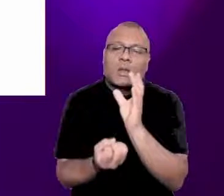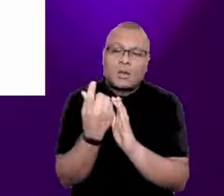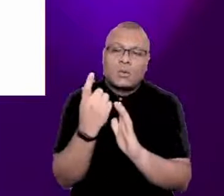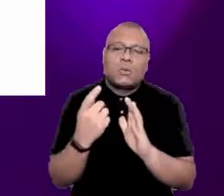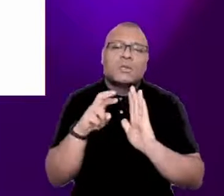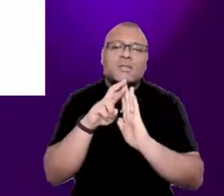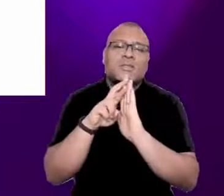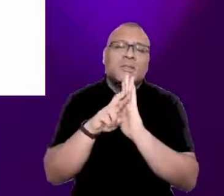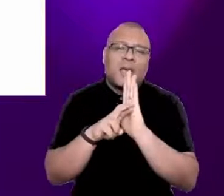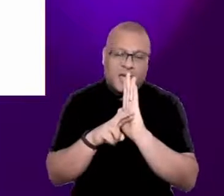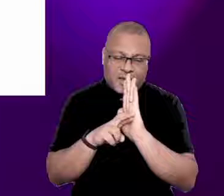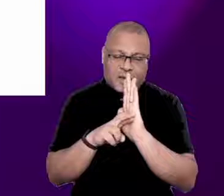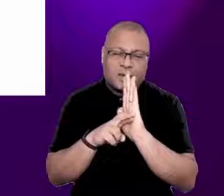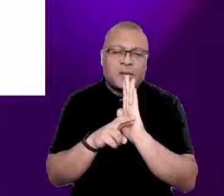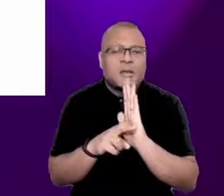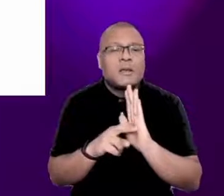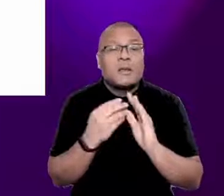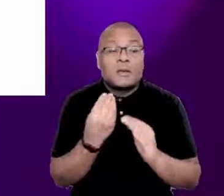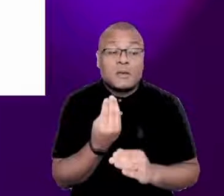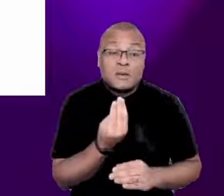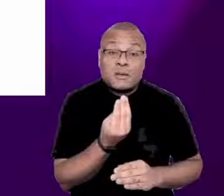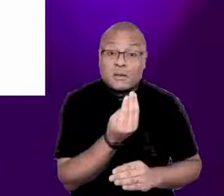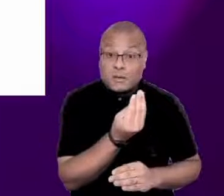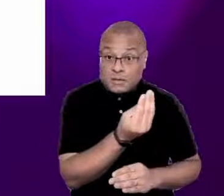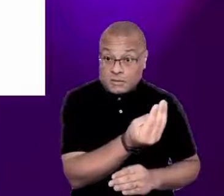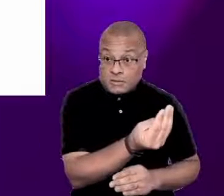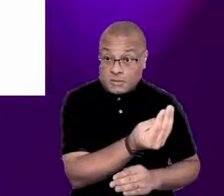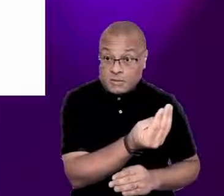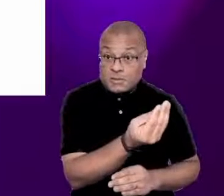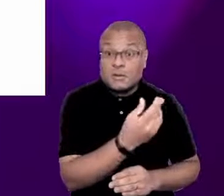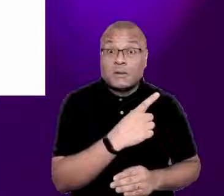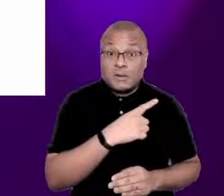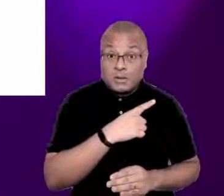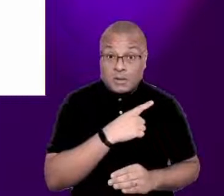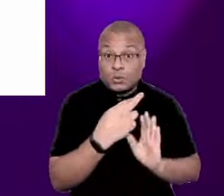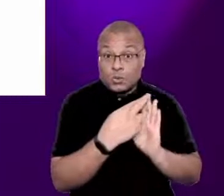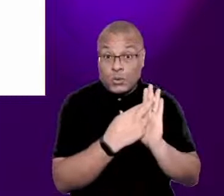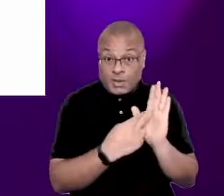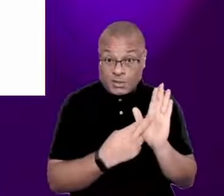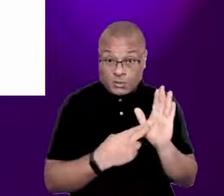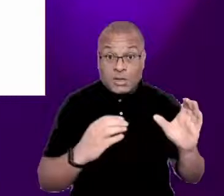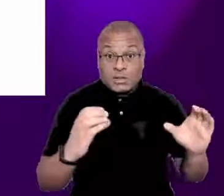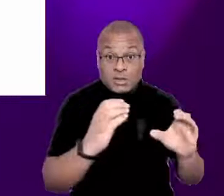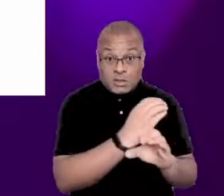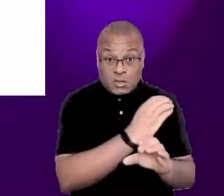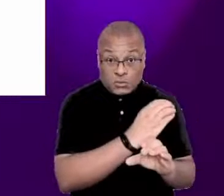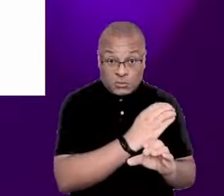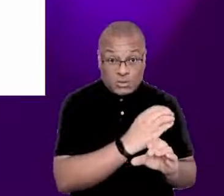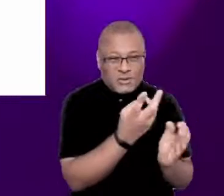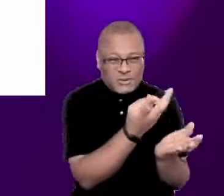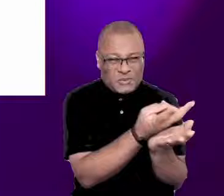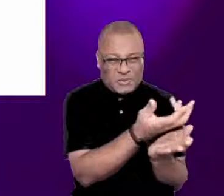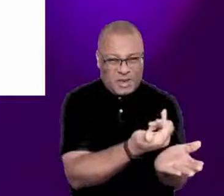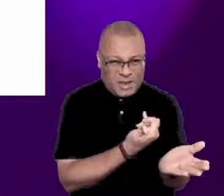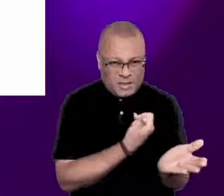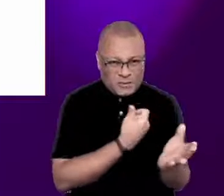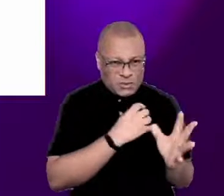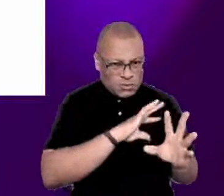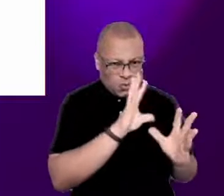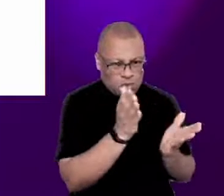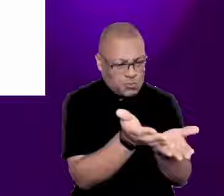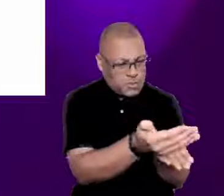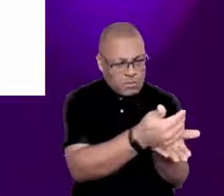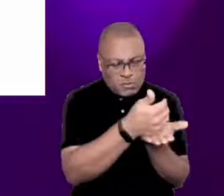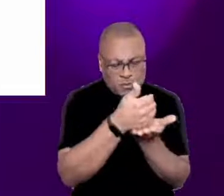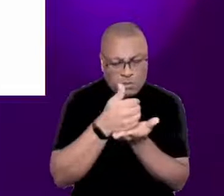nós estamos oferecendo, quando nós temos os resultados de desfecho reportados pelos pacientes, a